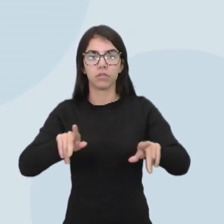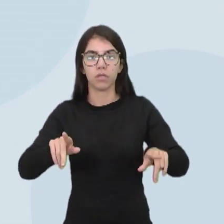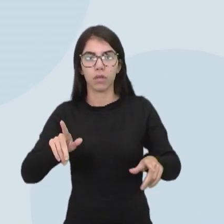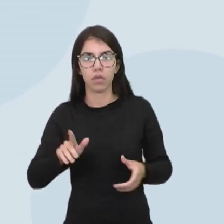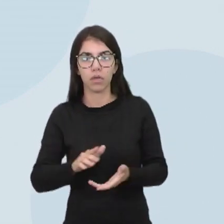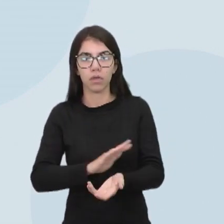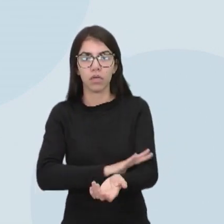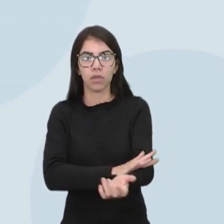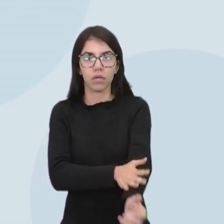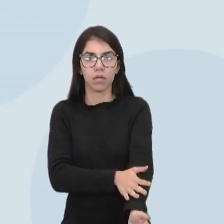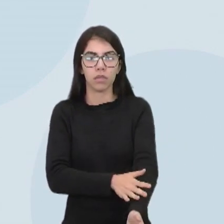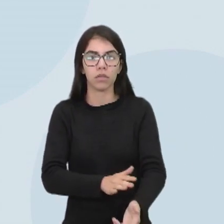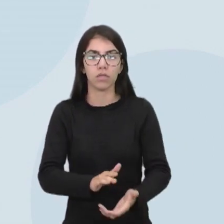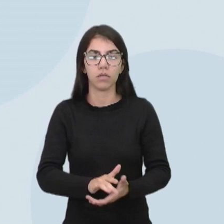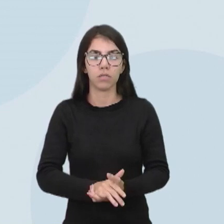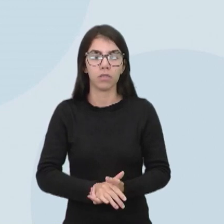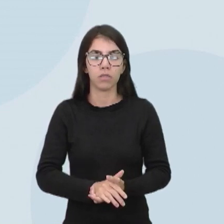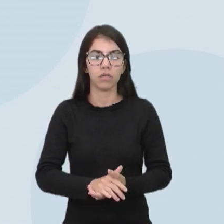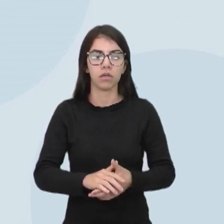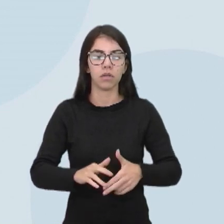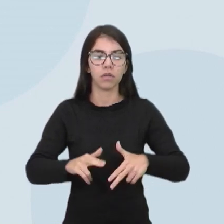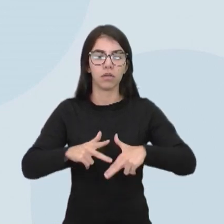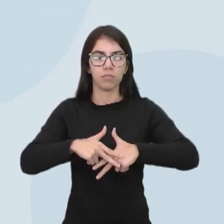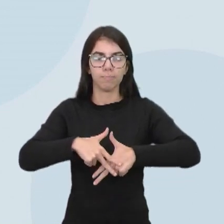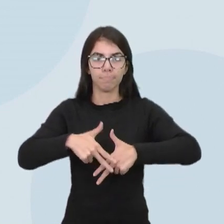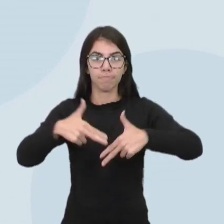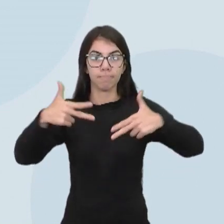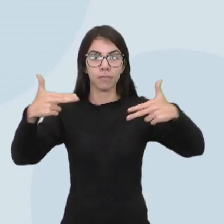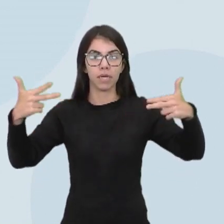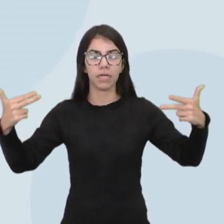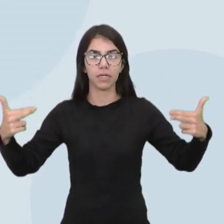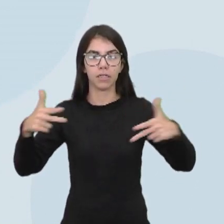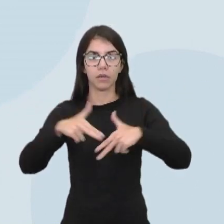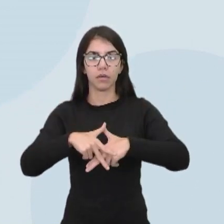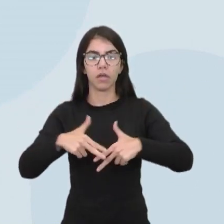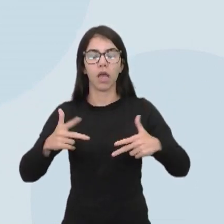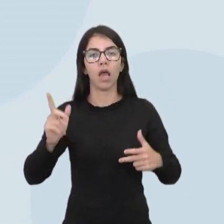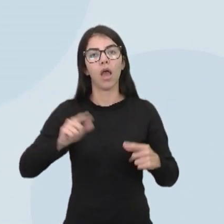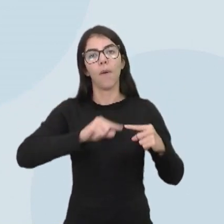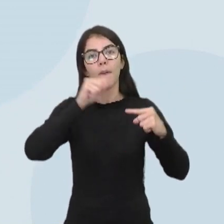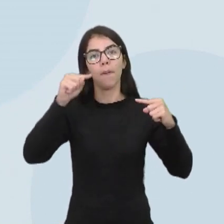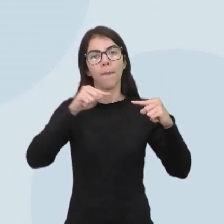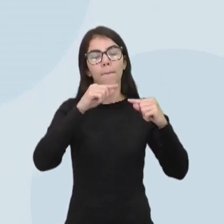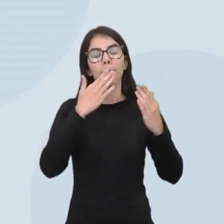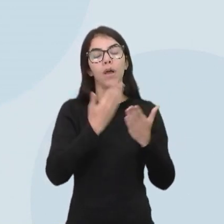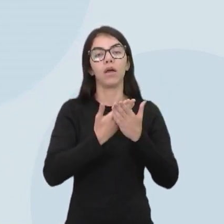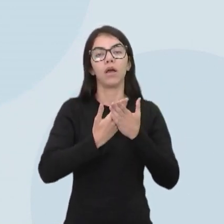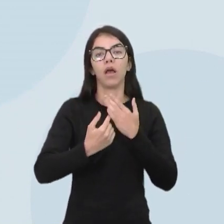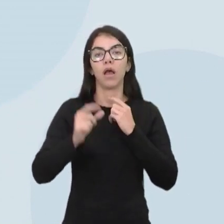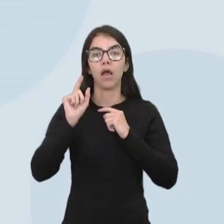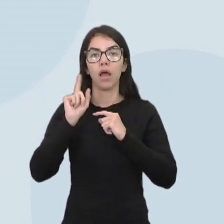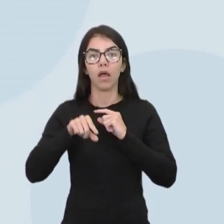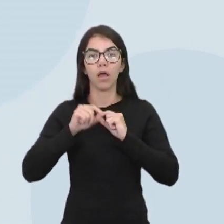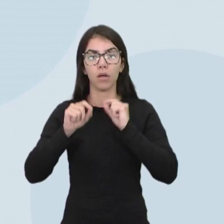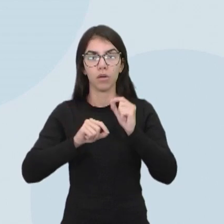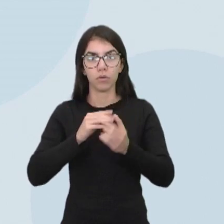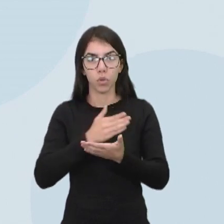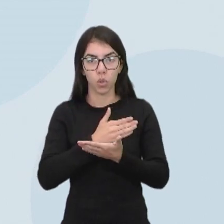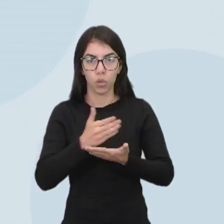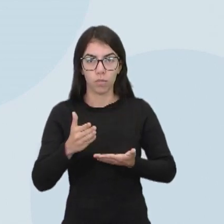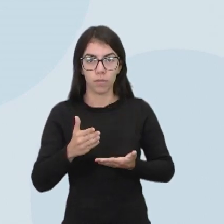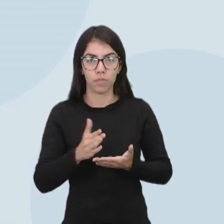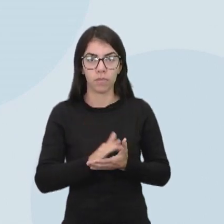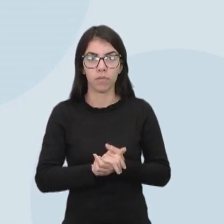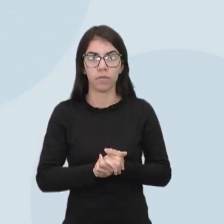país. Continuando na tela, objetivos da aula seria então introduzir